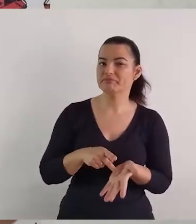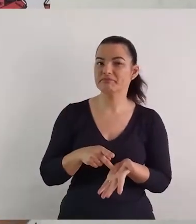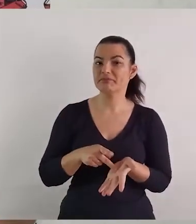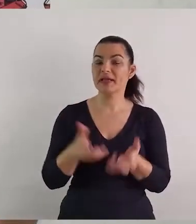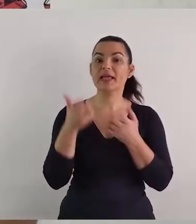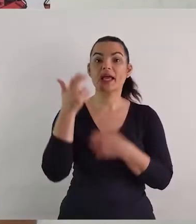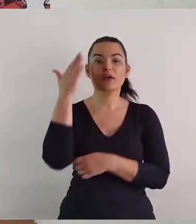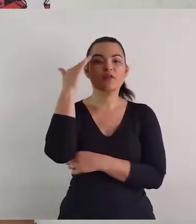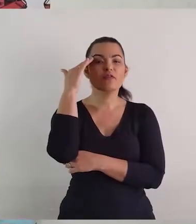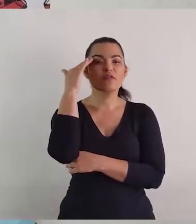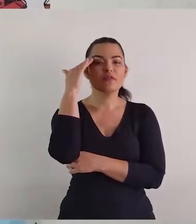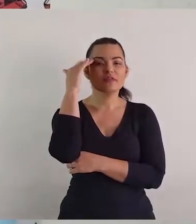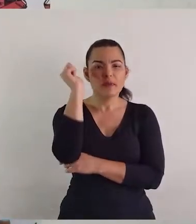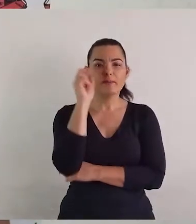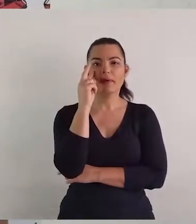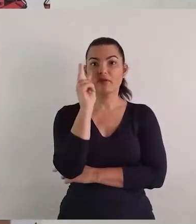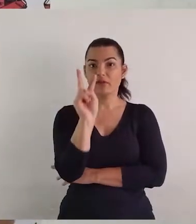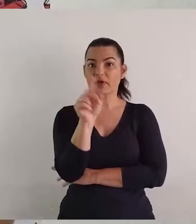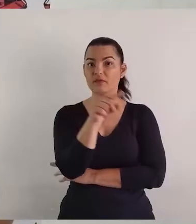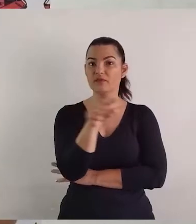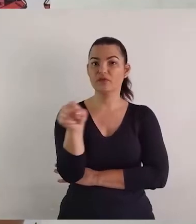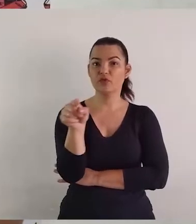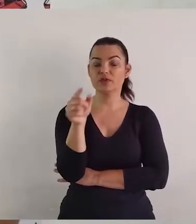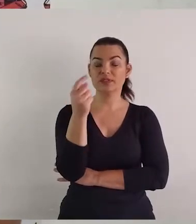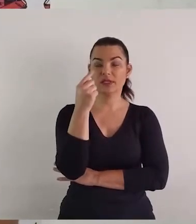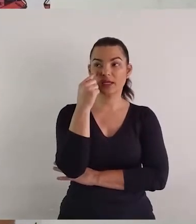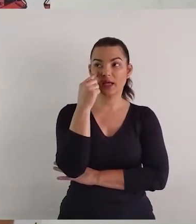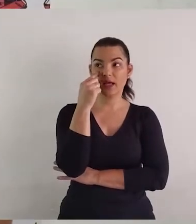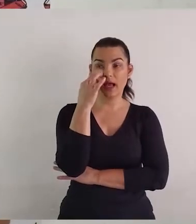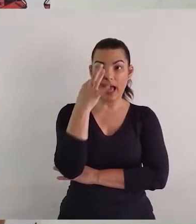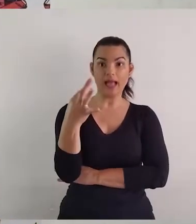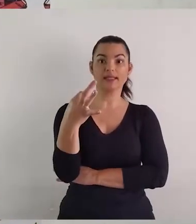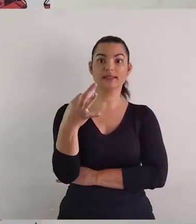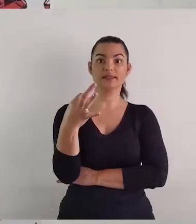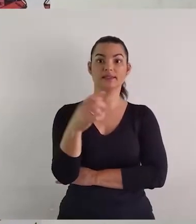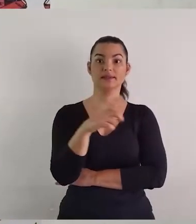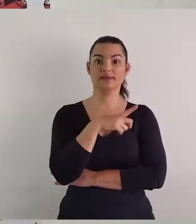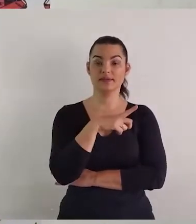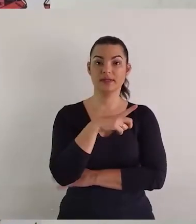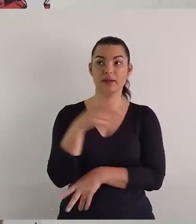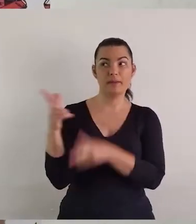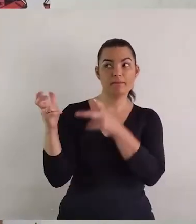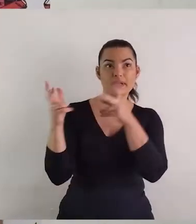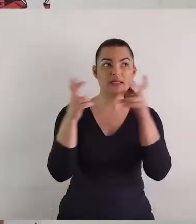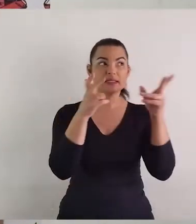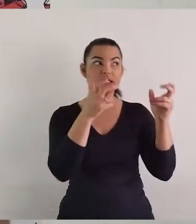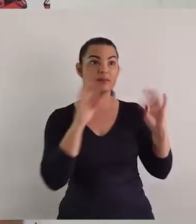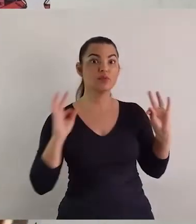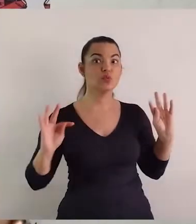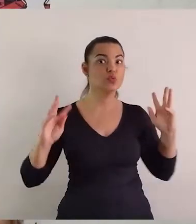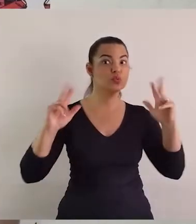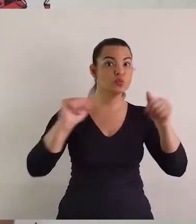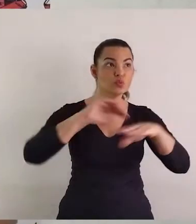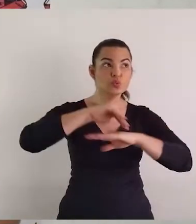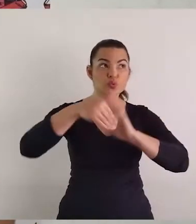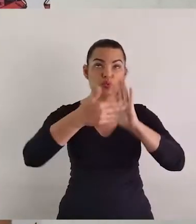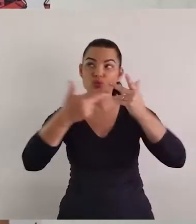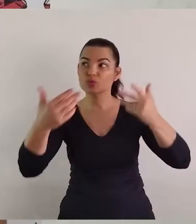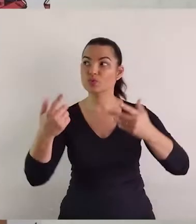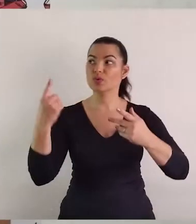olhar está muito atento para perceber tudo que está à nossa volta e que nós